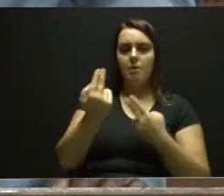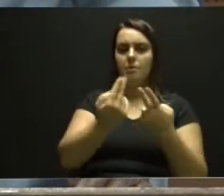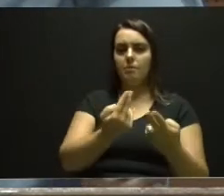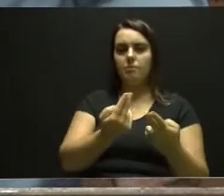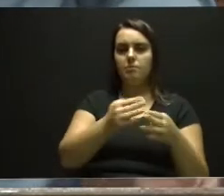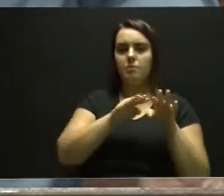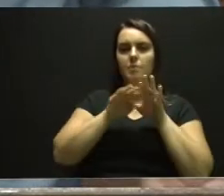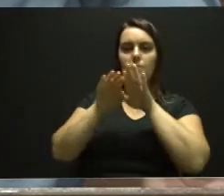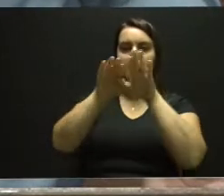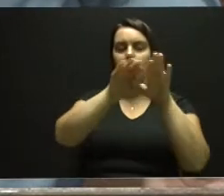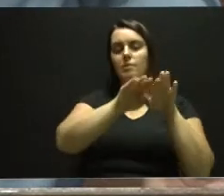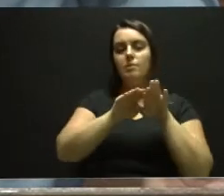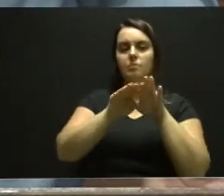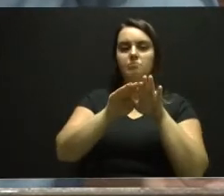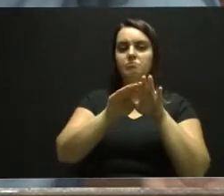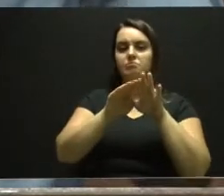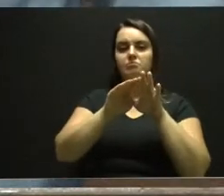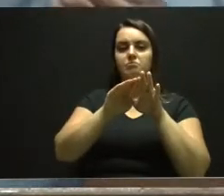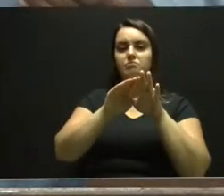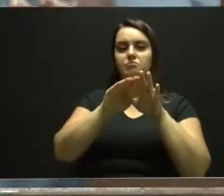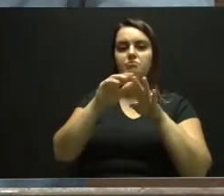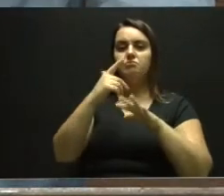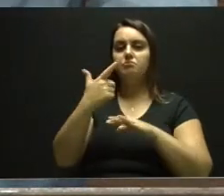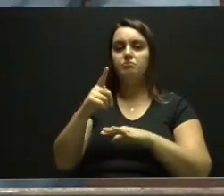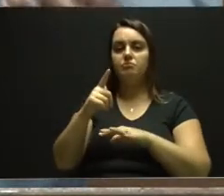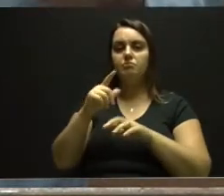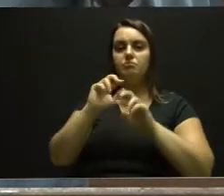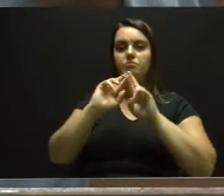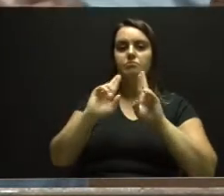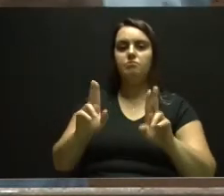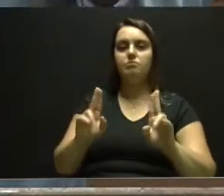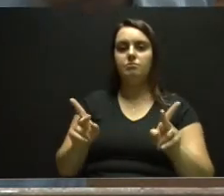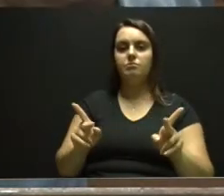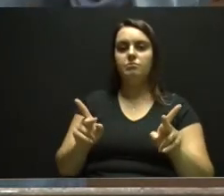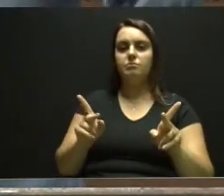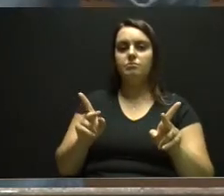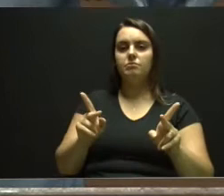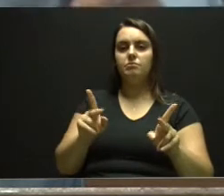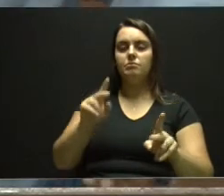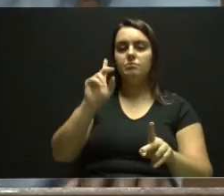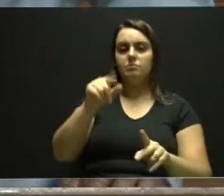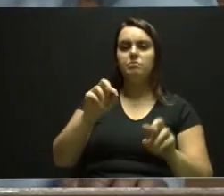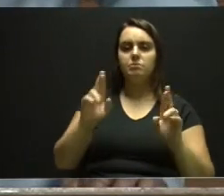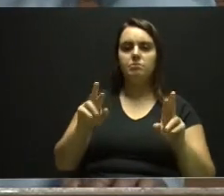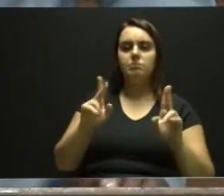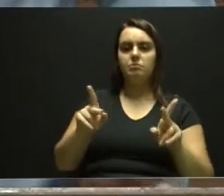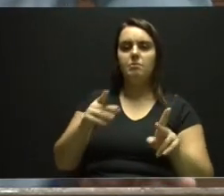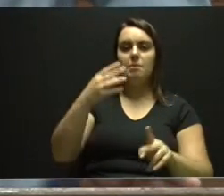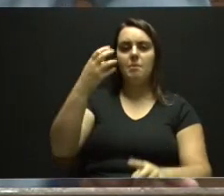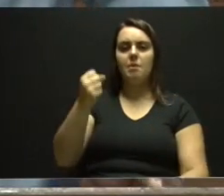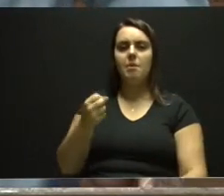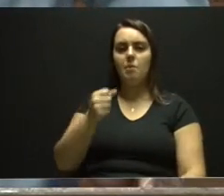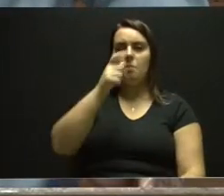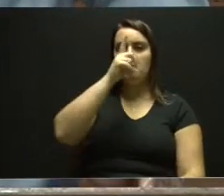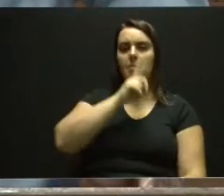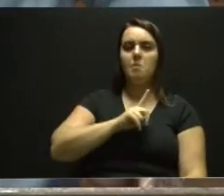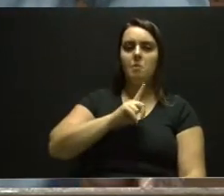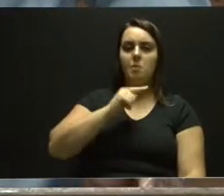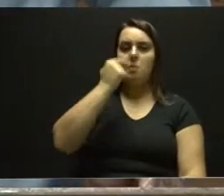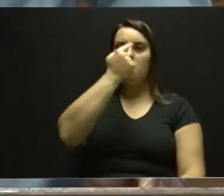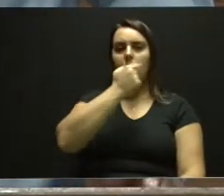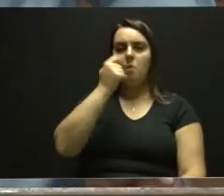em alguma diferença da minha sombra por um branco louro de olhos azuis não têm